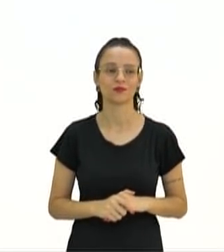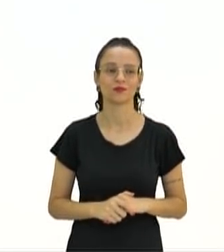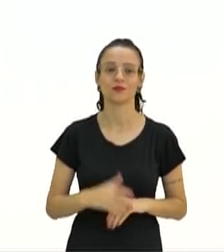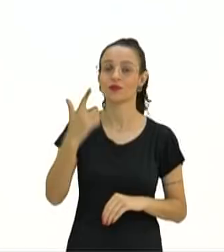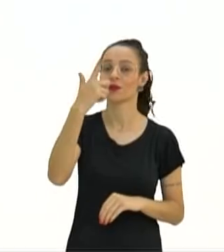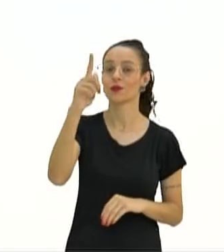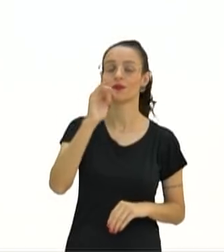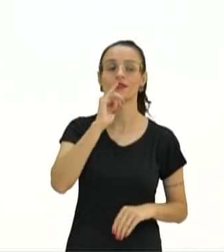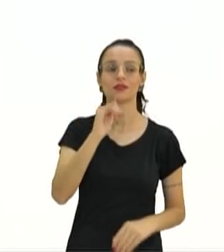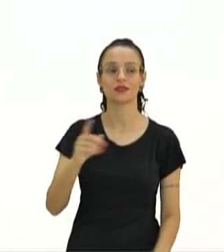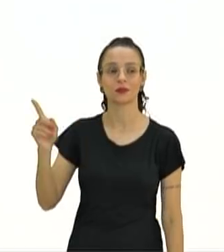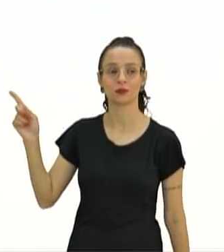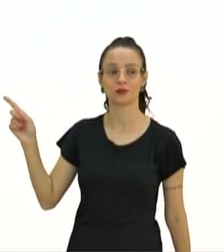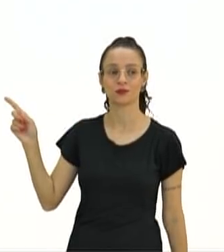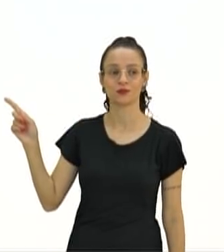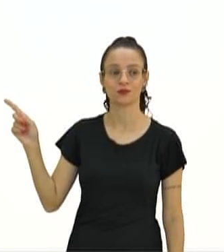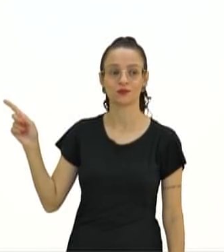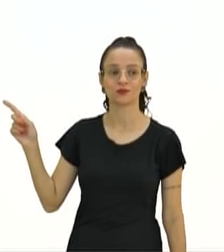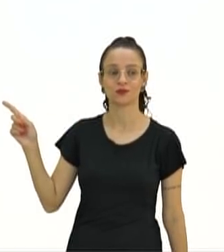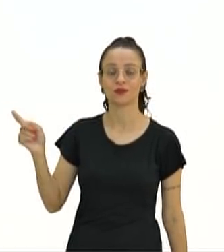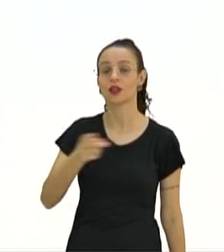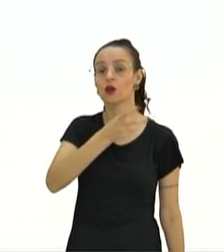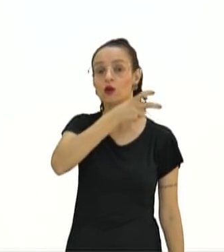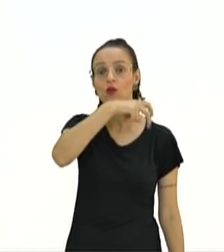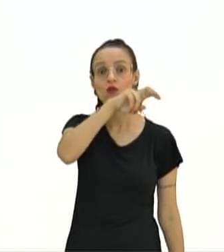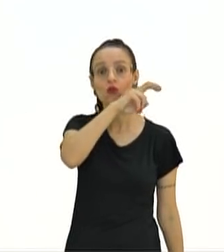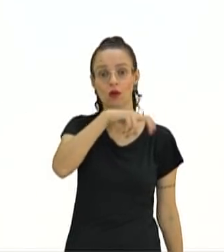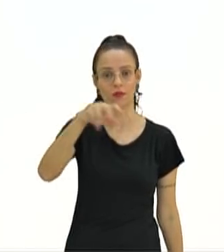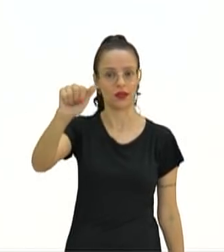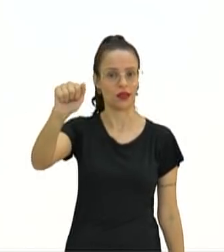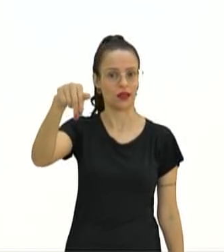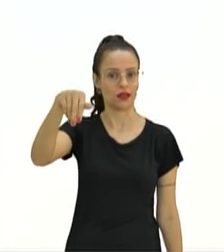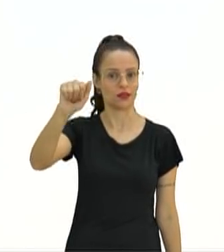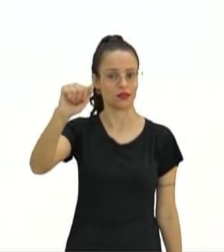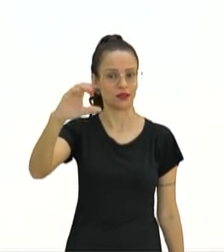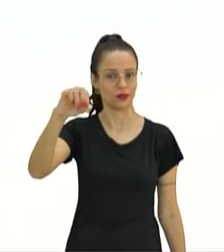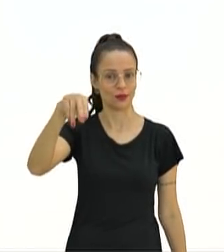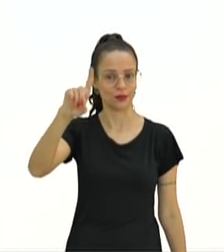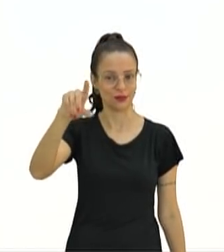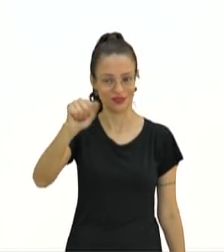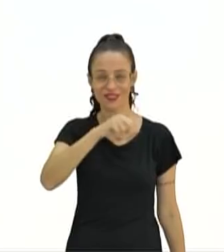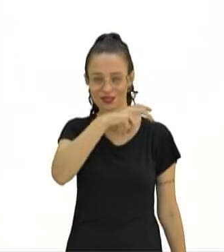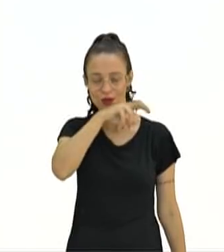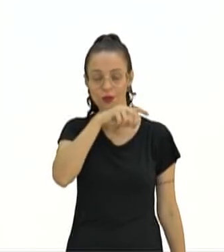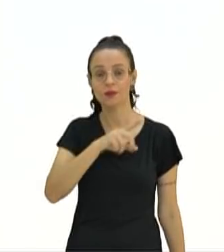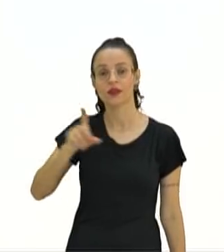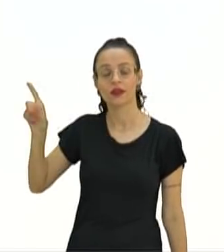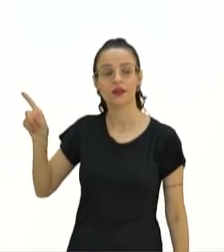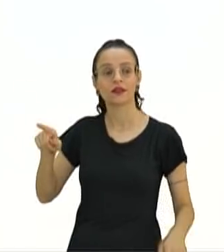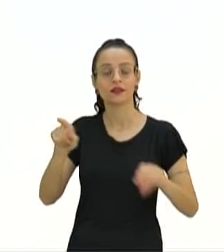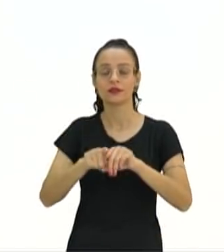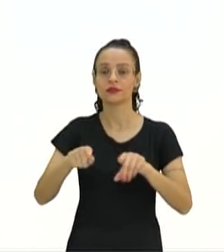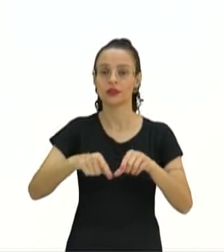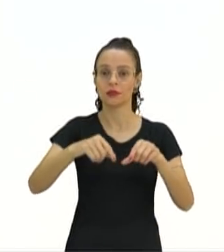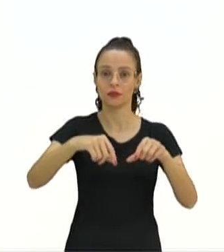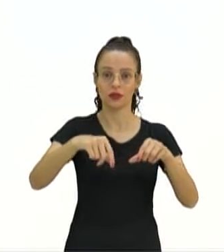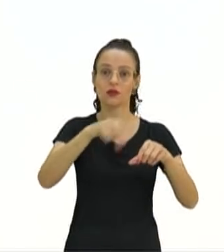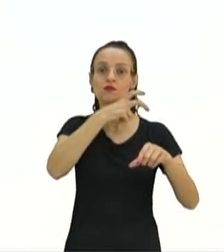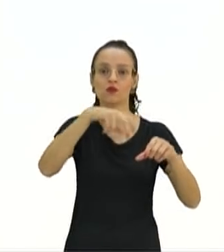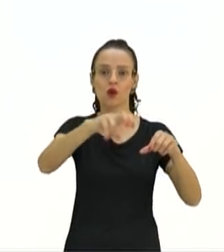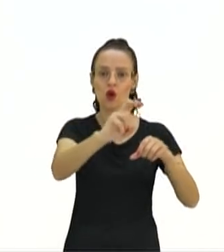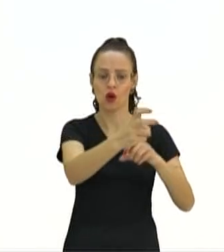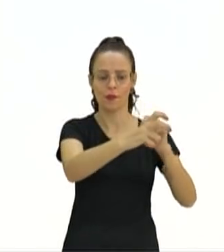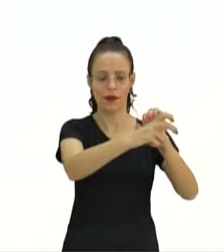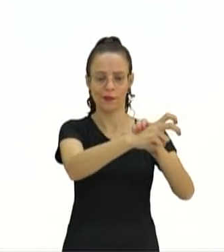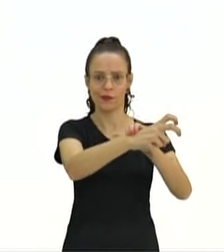Olha um outro exemplo, é o desenho da anaconda, que é uma cobra. Então, é inspirada ali na parte de cima da